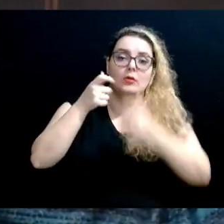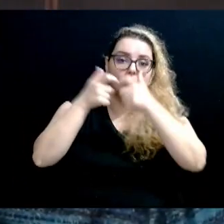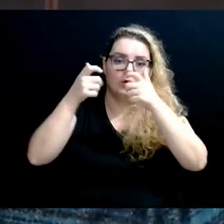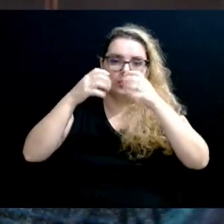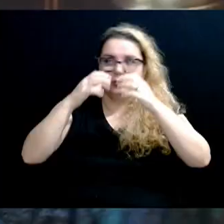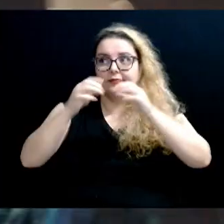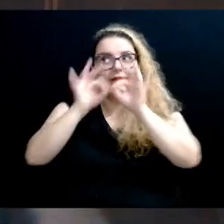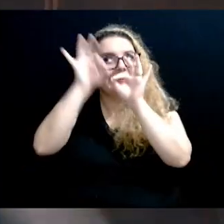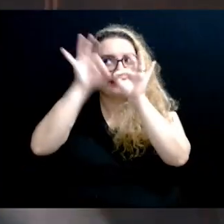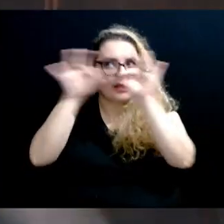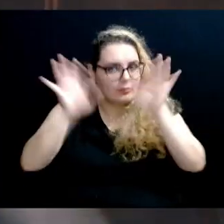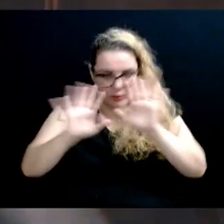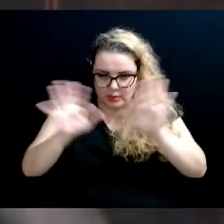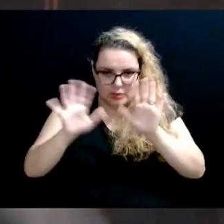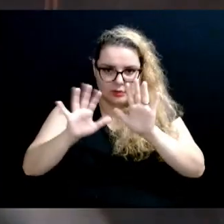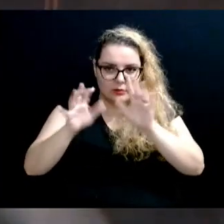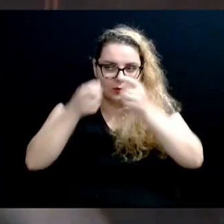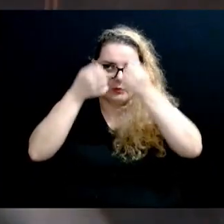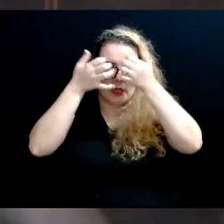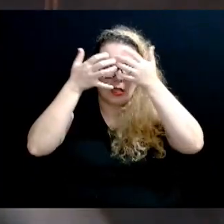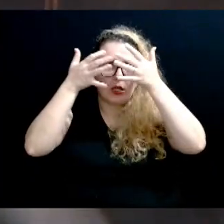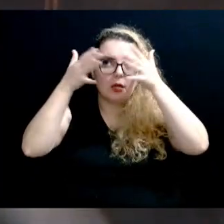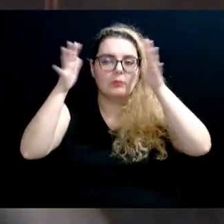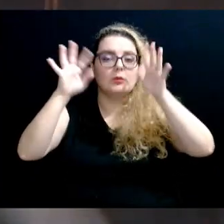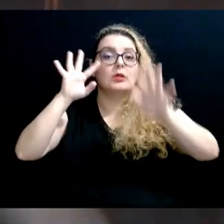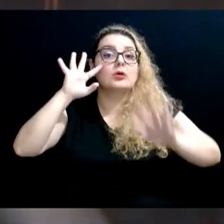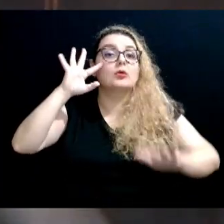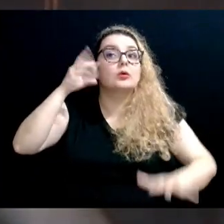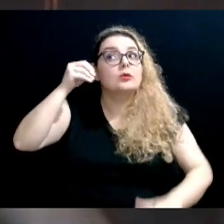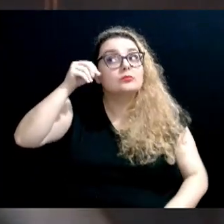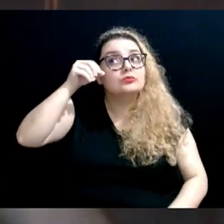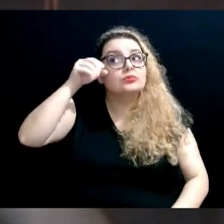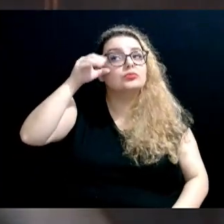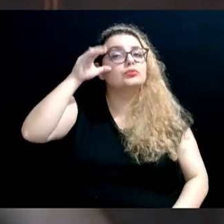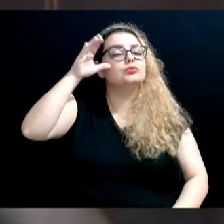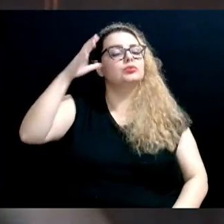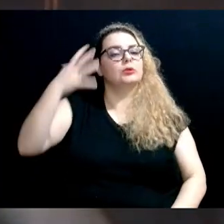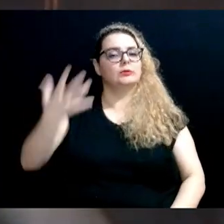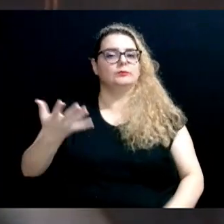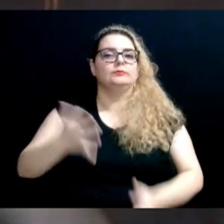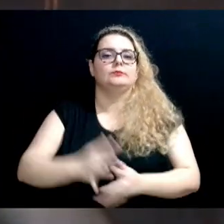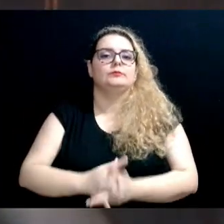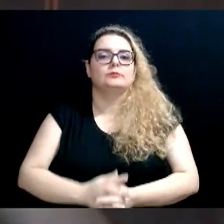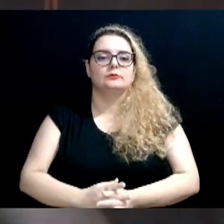em tamanho, mas eu estou falando em expandir em